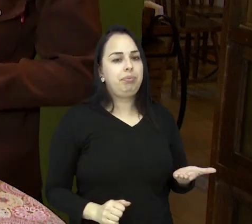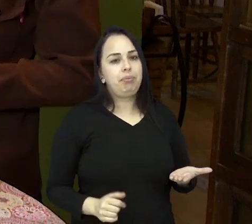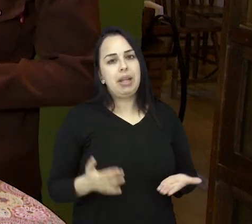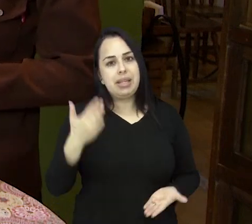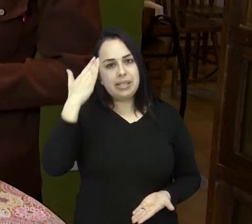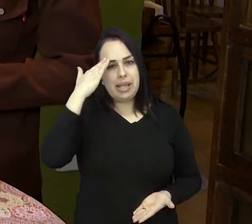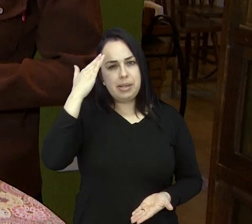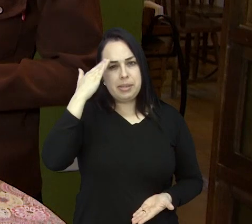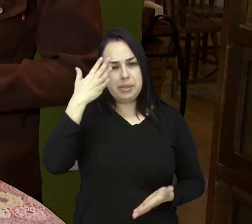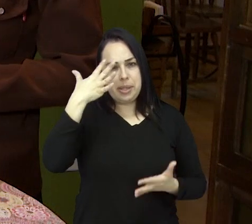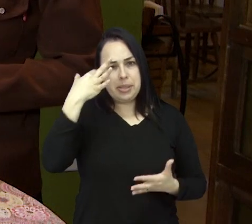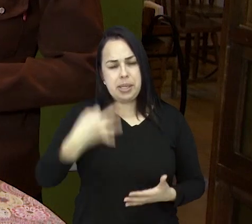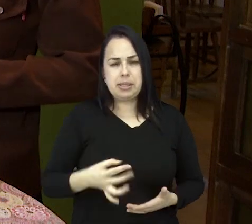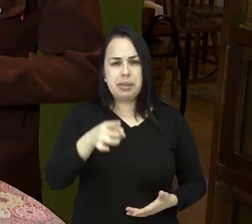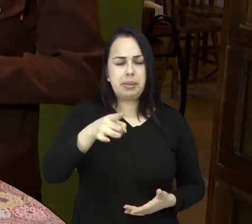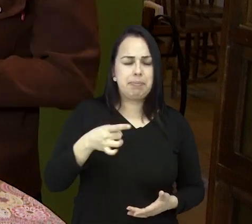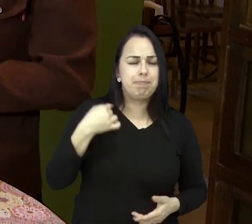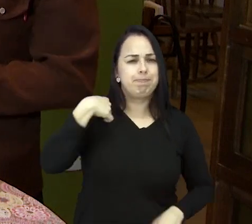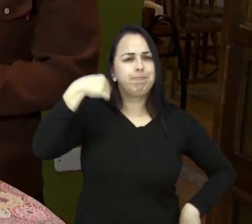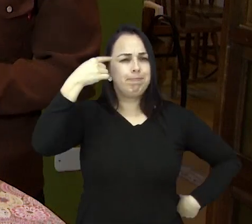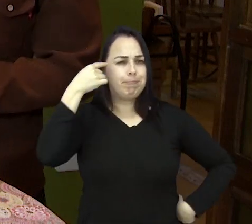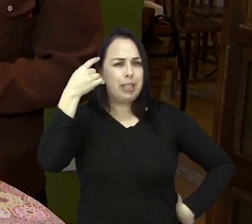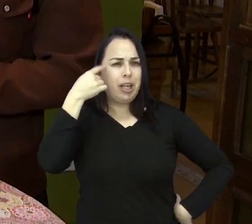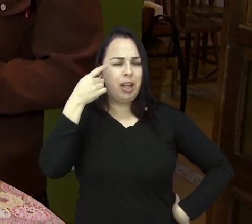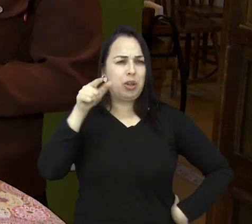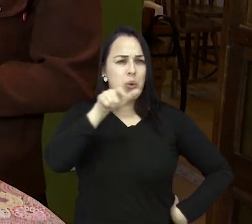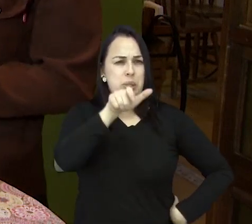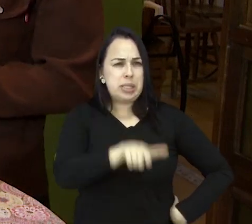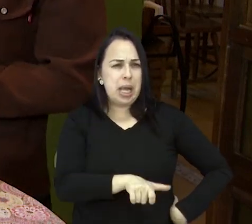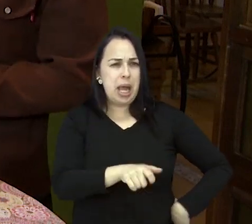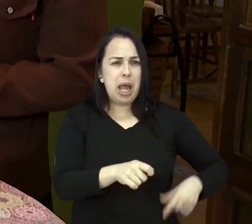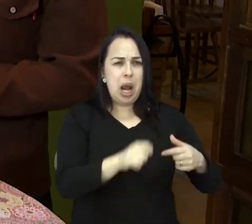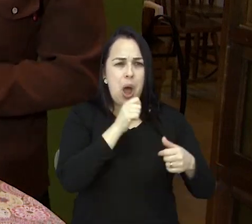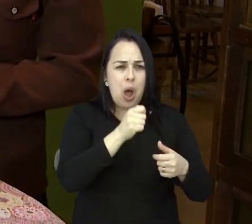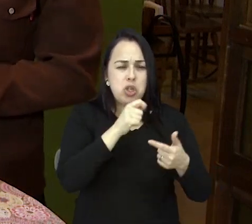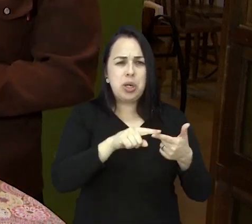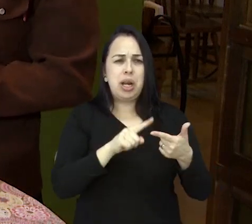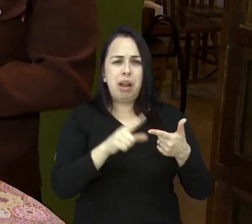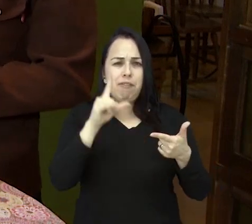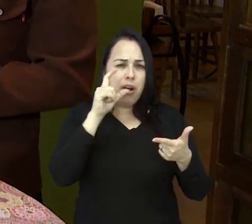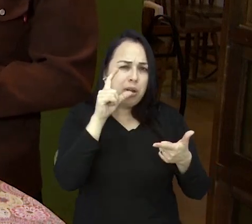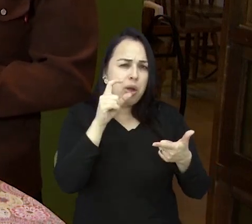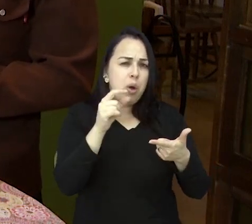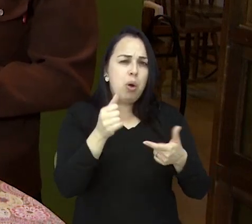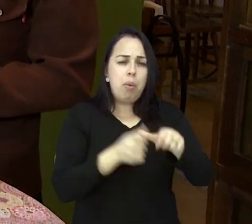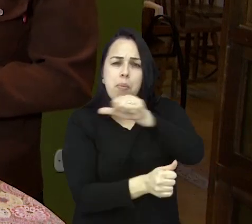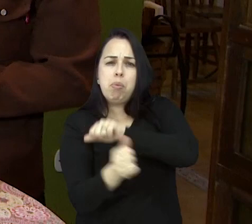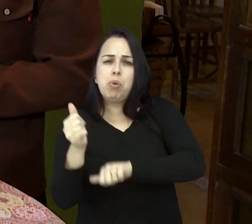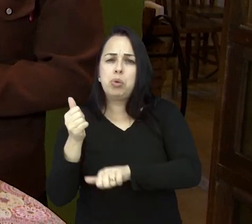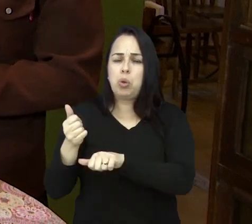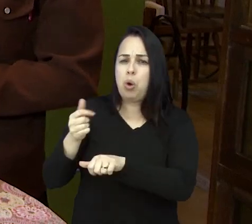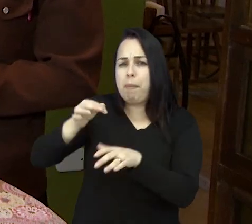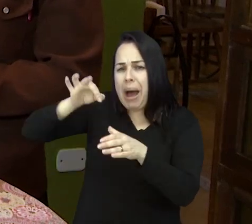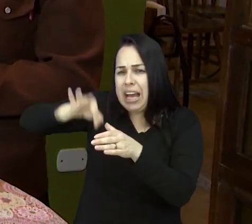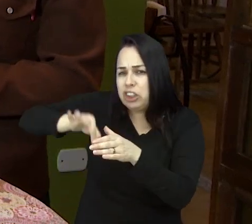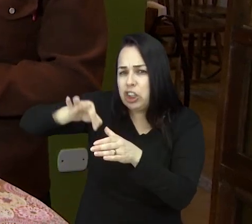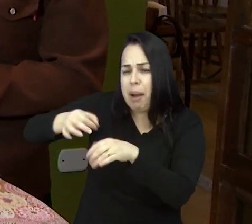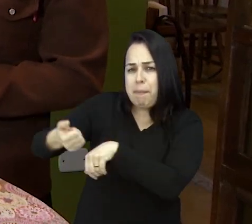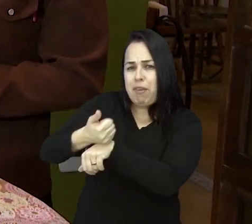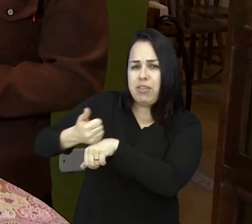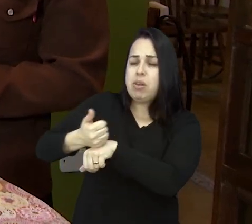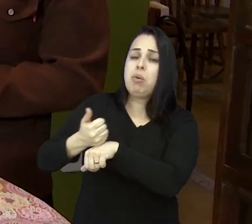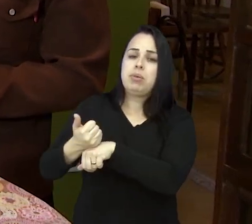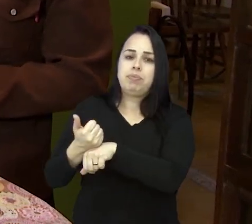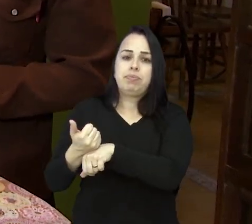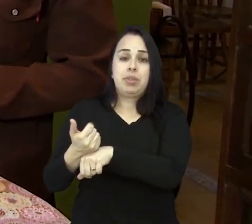tenho certeza que você aí em casa deve estar pensando assim, nossa, mas a Raquel, ela é jornalista, fotógrafa, como que ela veio parar nesse mundo de chás, de